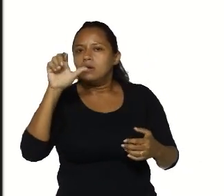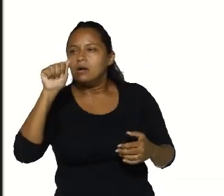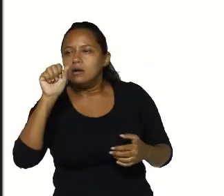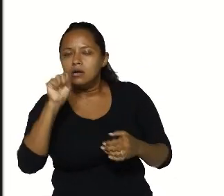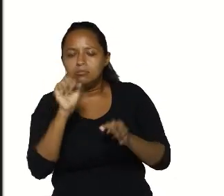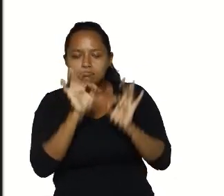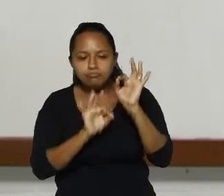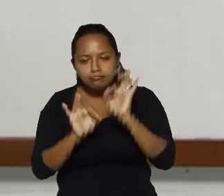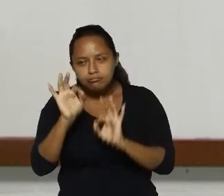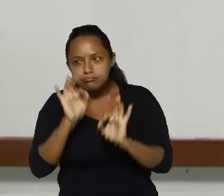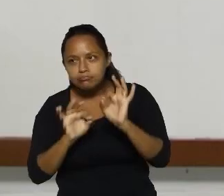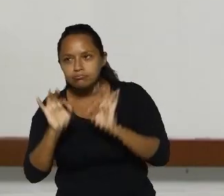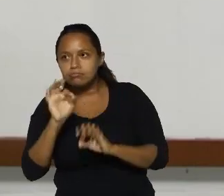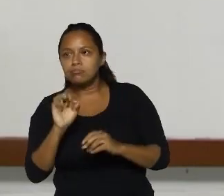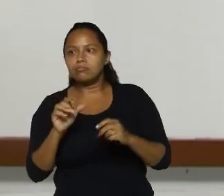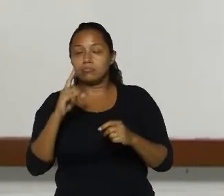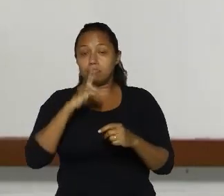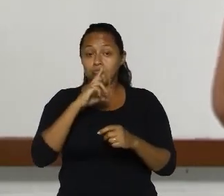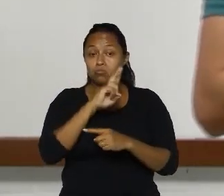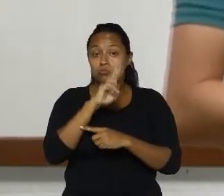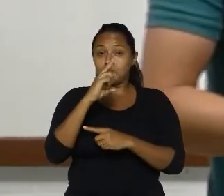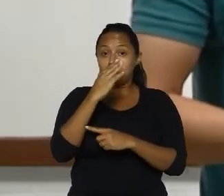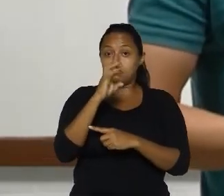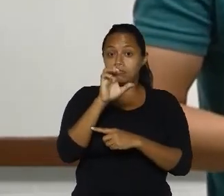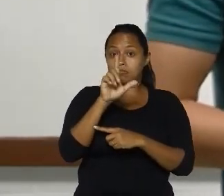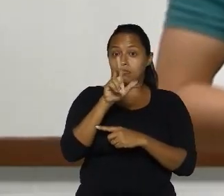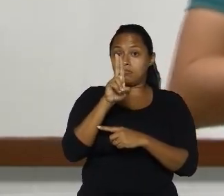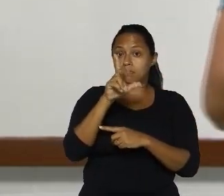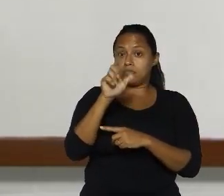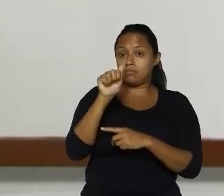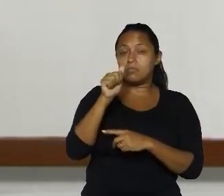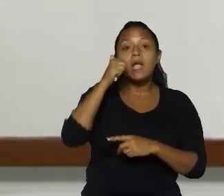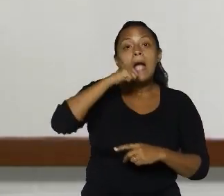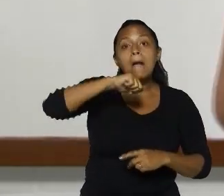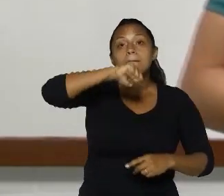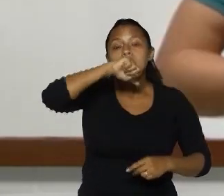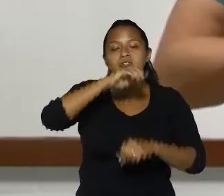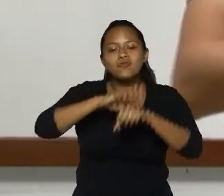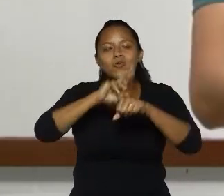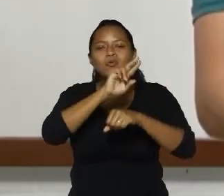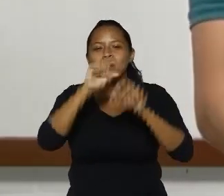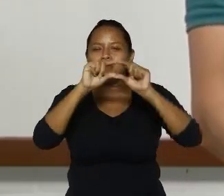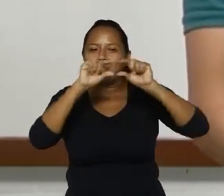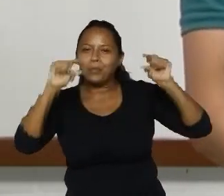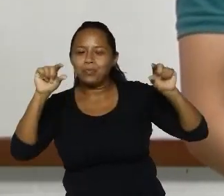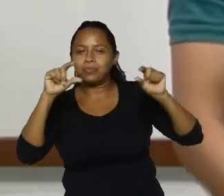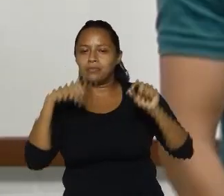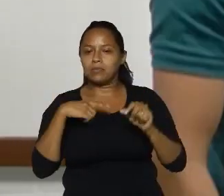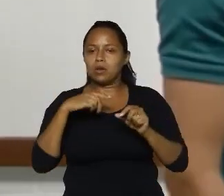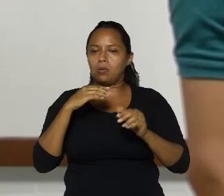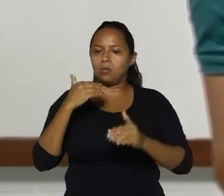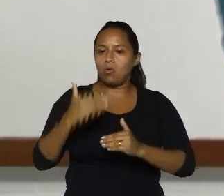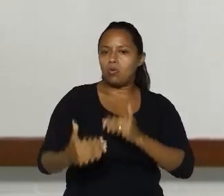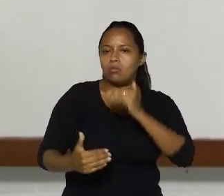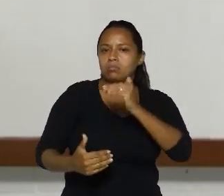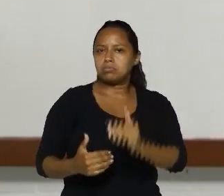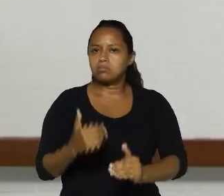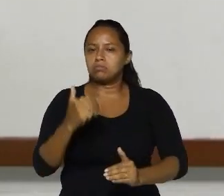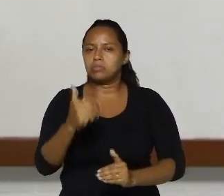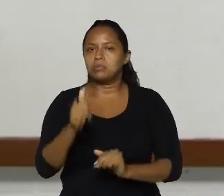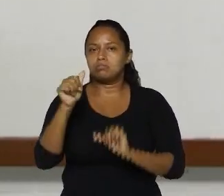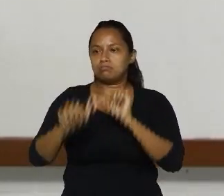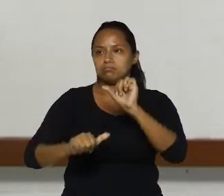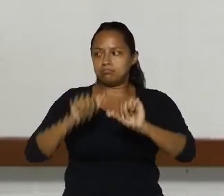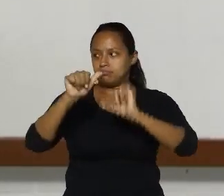Existe uma célula que nós chamamos de célula-mãe. Essa célula vai sofrer um processo de diferenciação e então